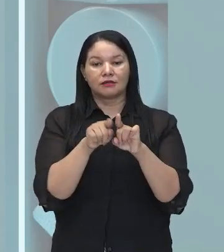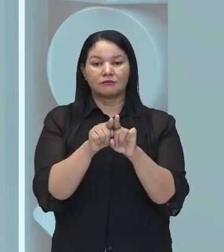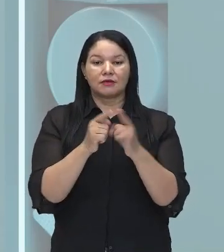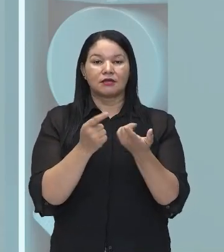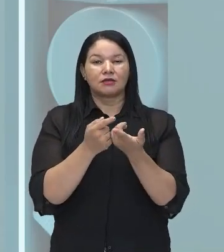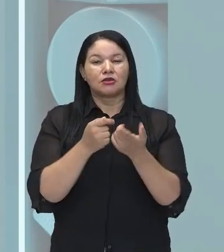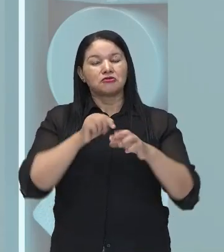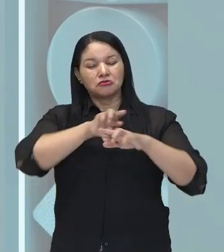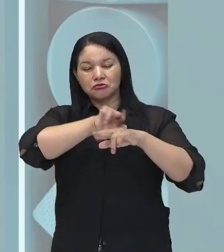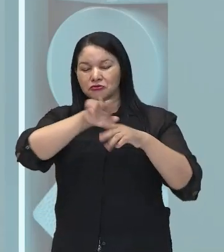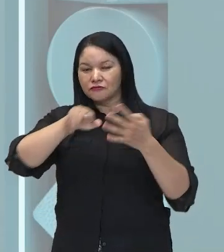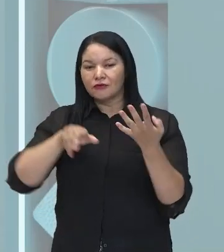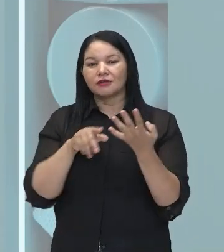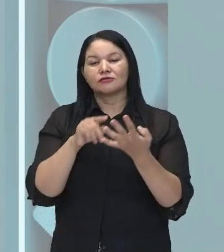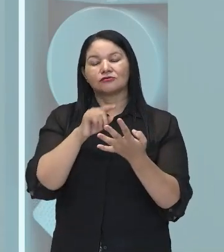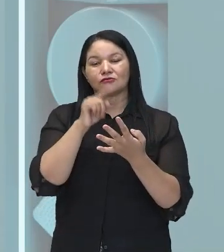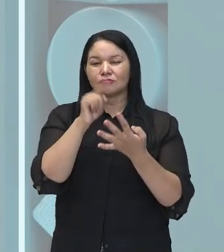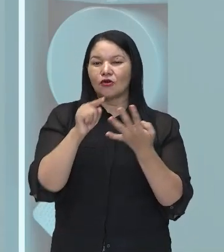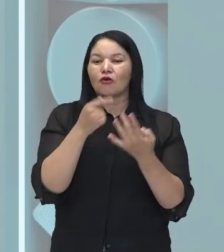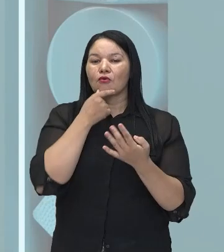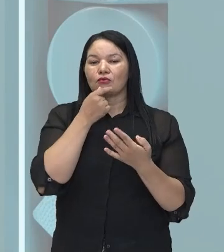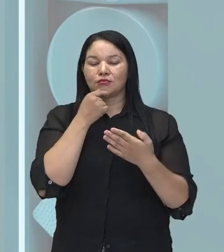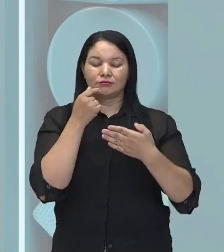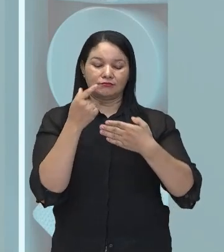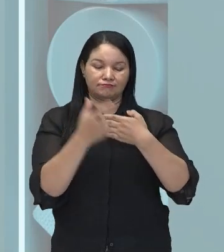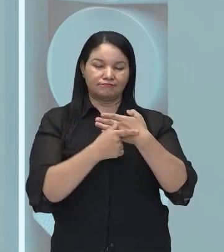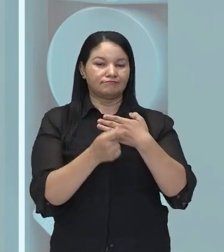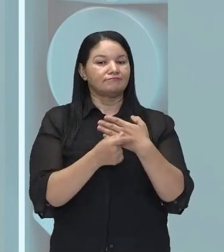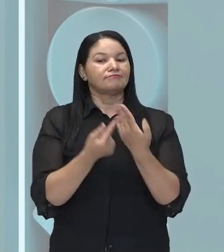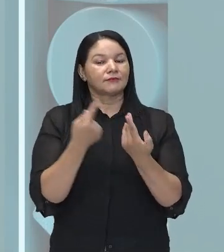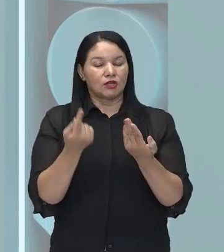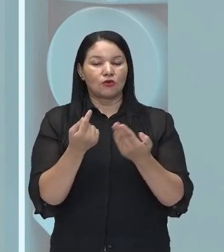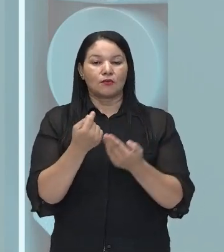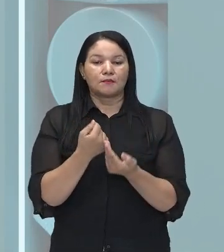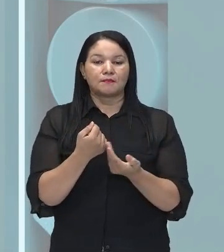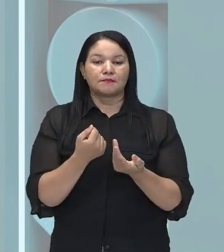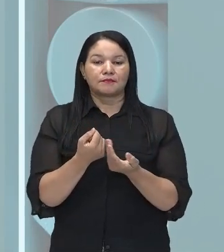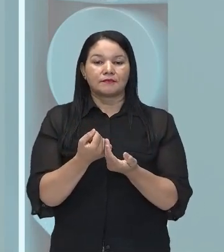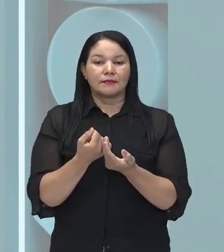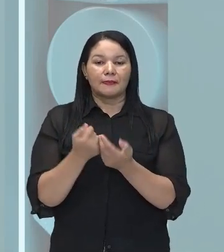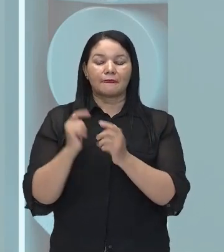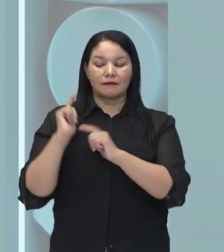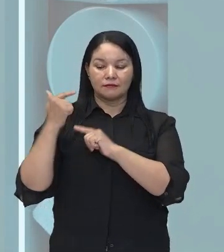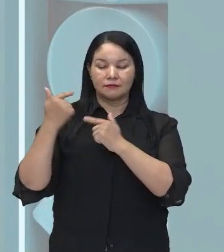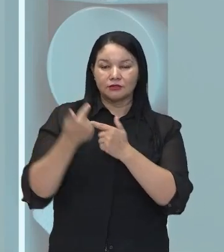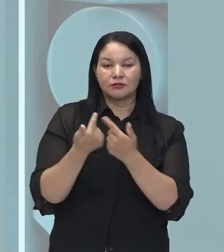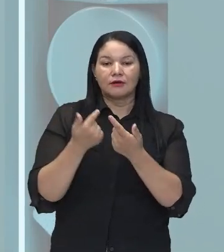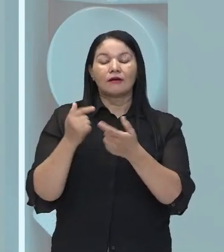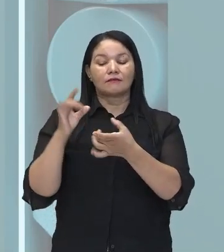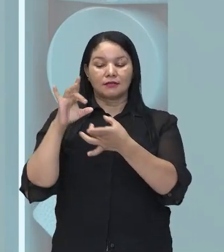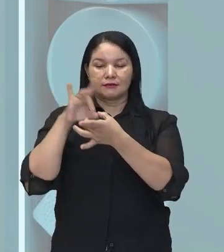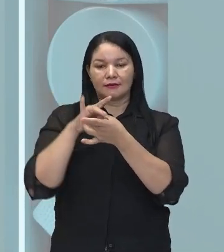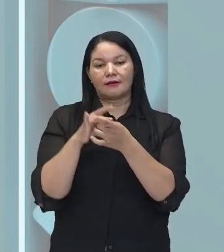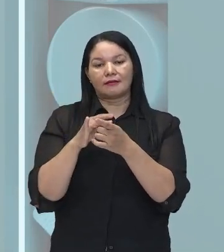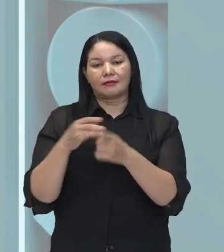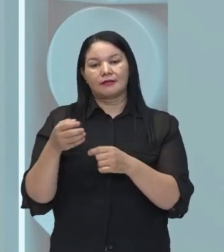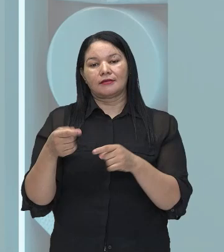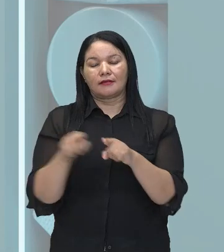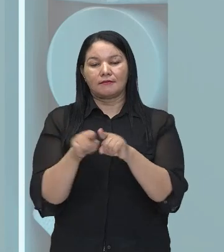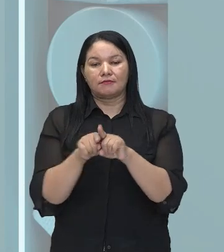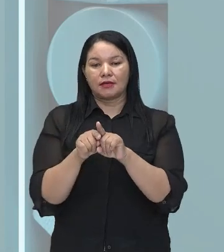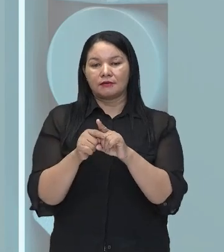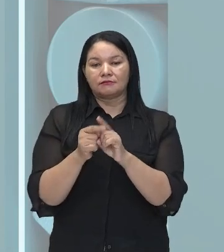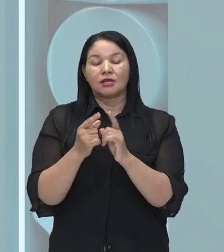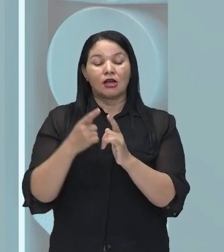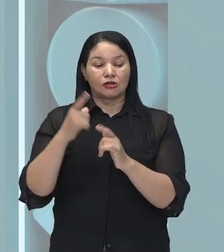Então, observem que o Monteiro Lobato é exatamente essa pessoa ligada a uma tradição clássica, a uma antiga forma de